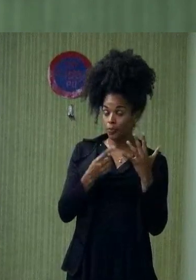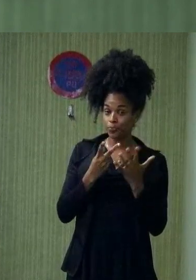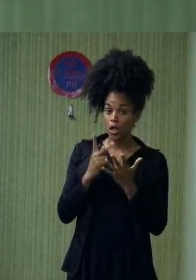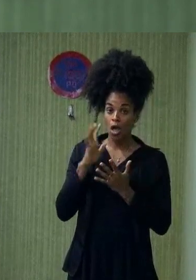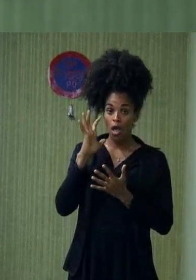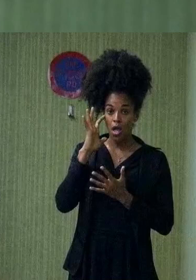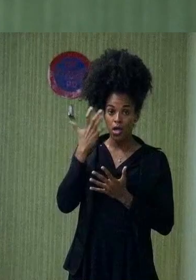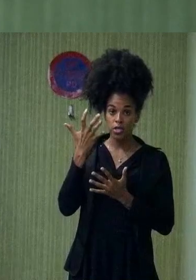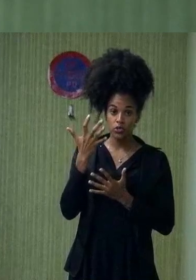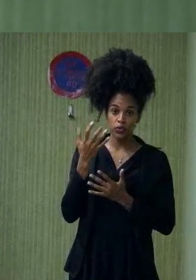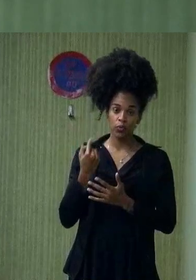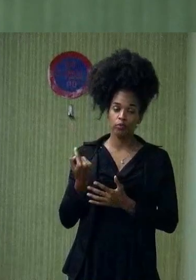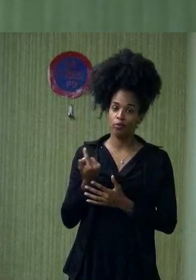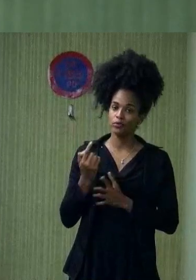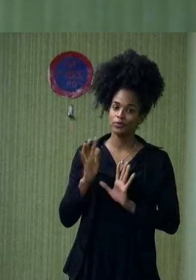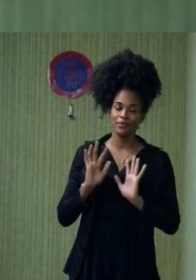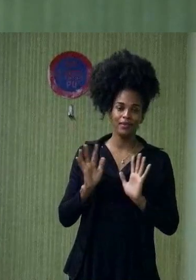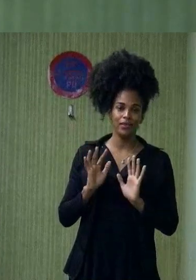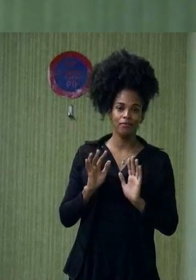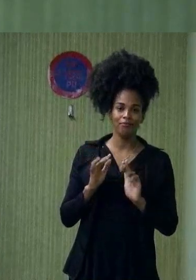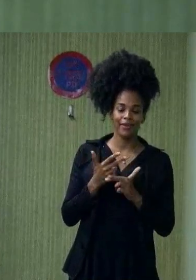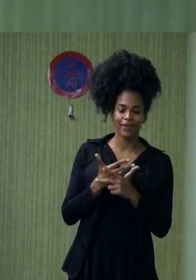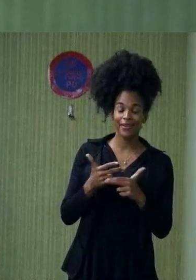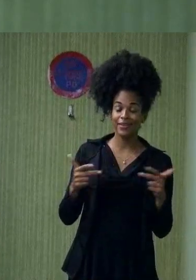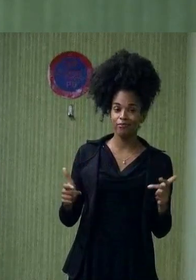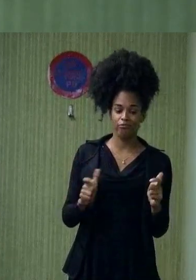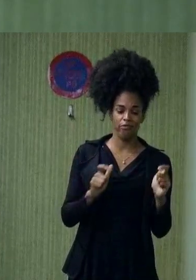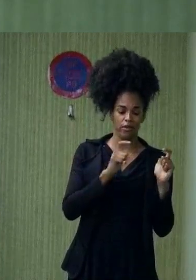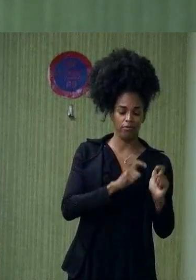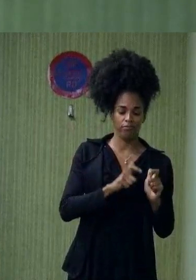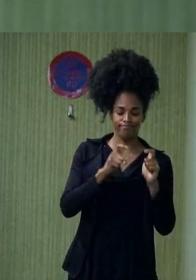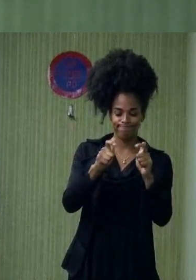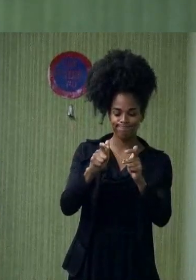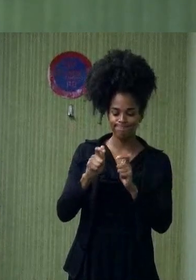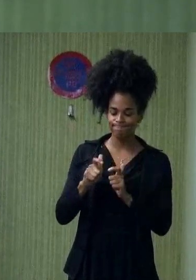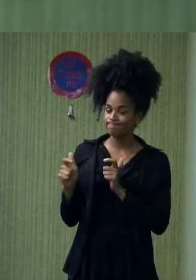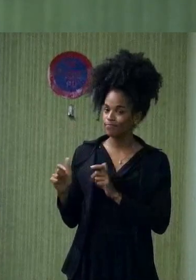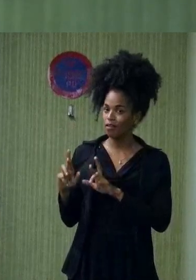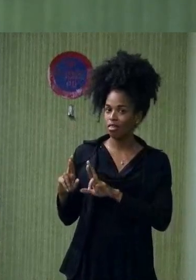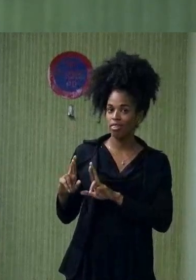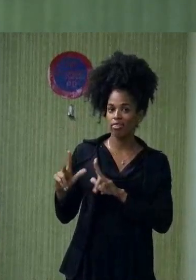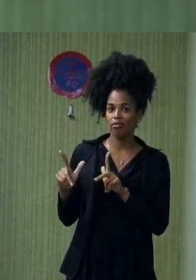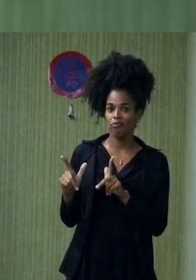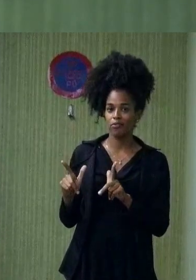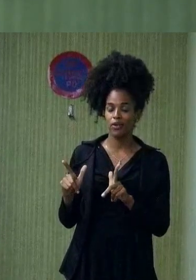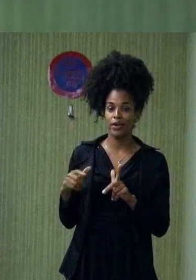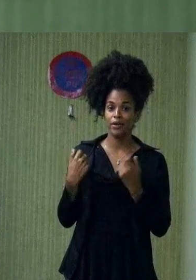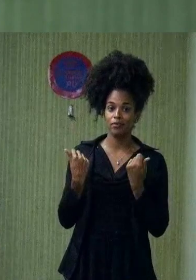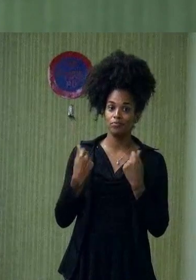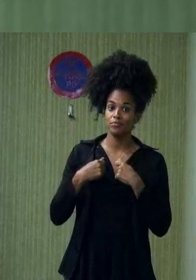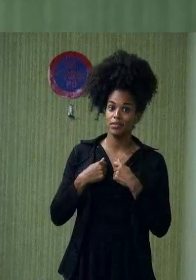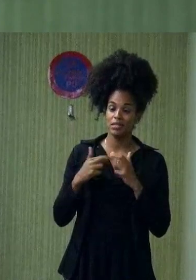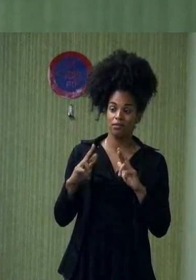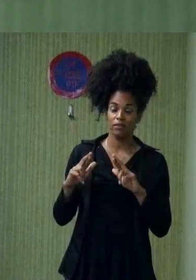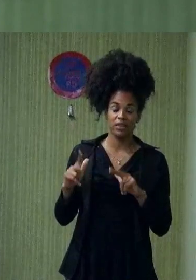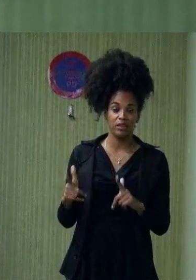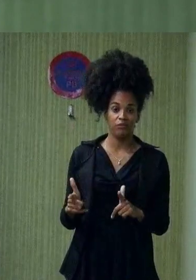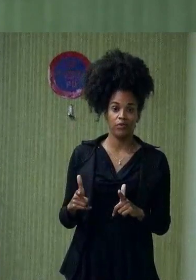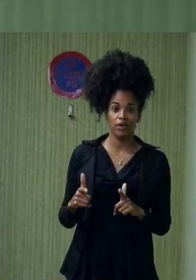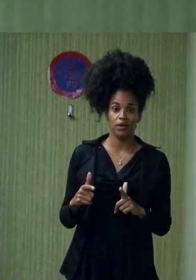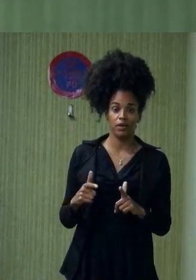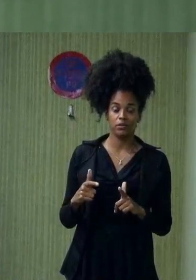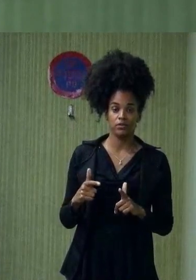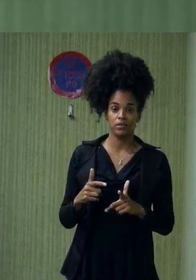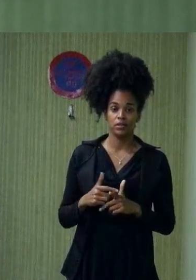eram variadas para cada território e no mesmo território eram várias necessidades e vários momentos alguns nós já